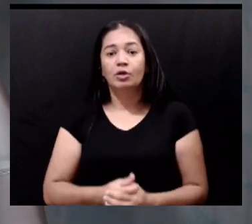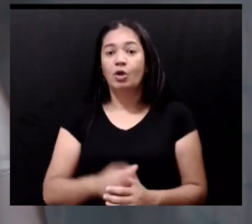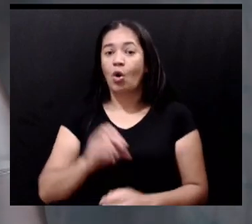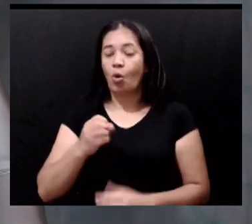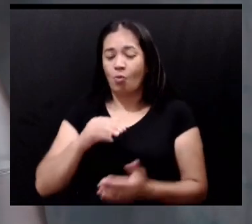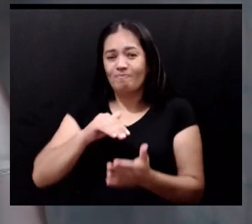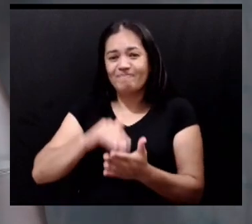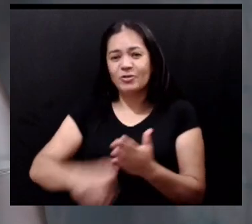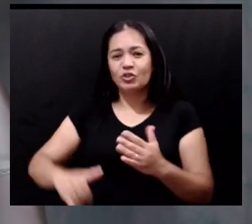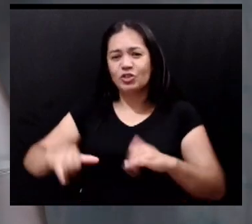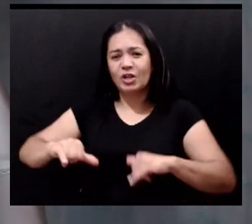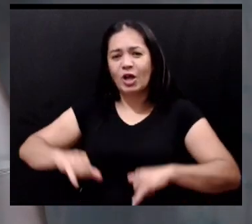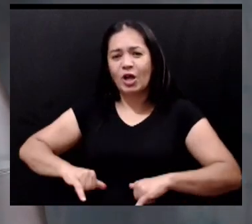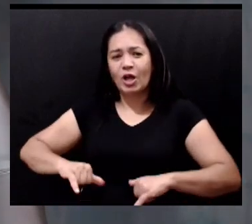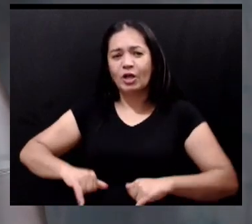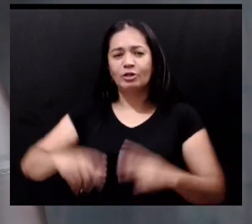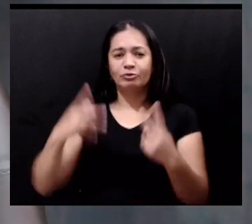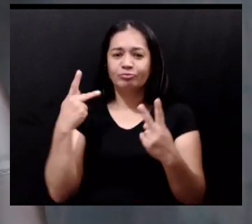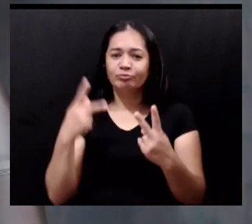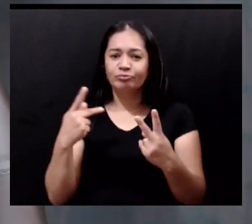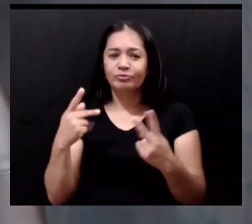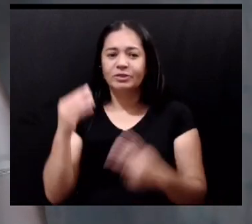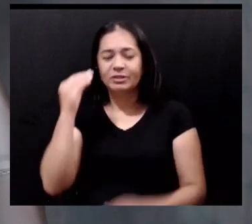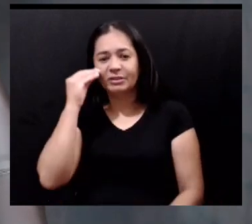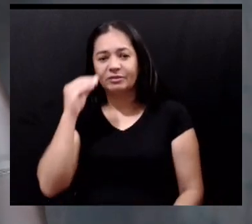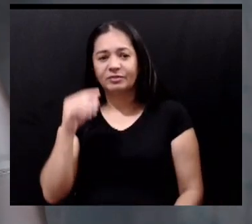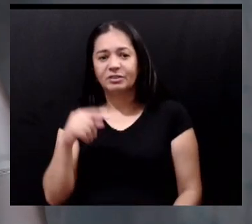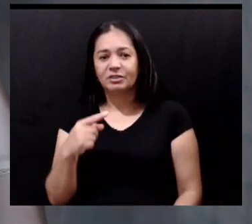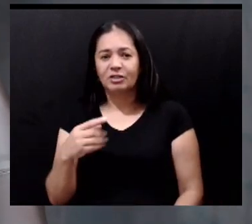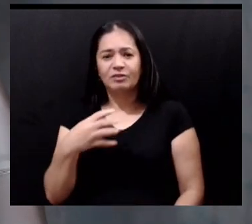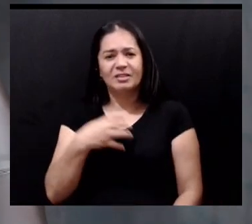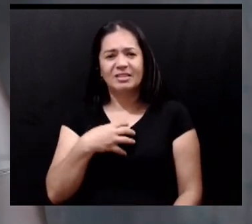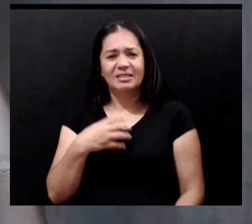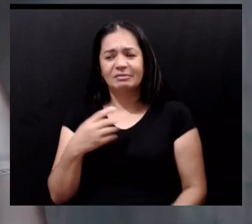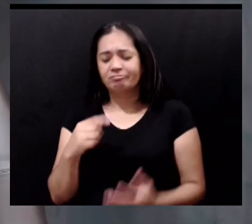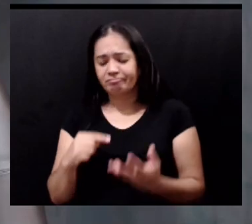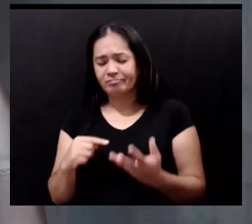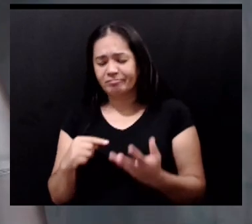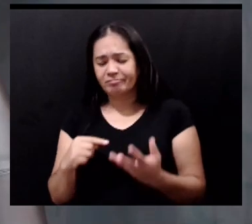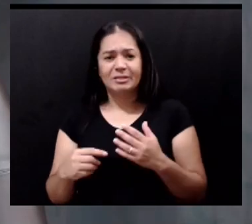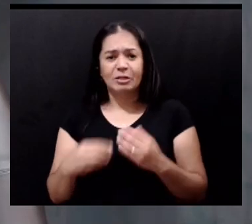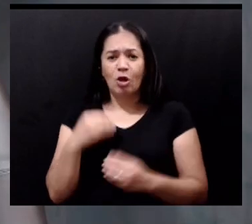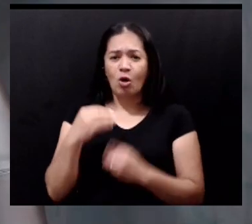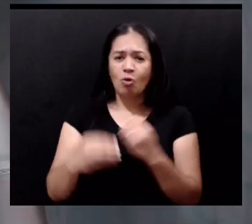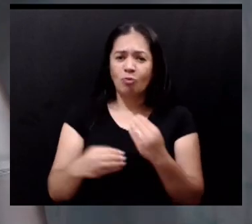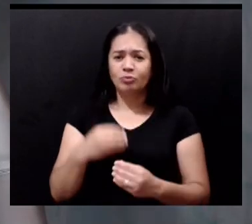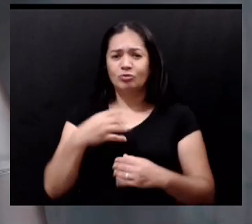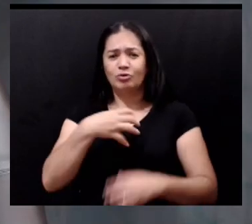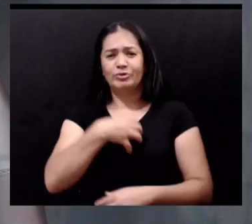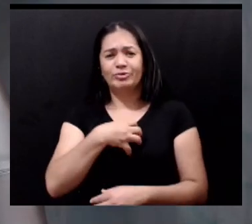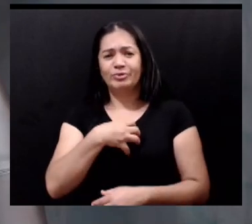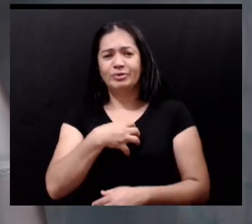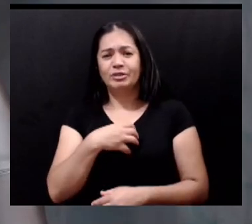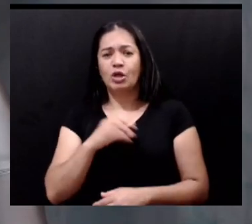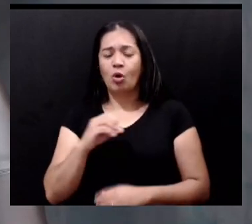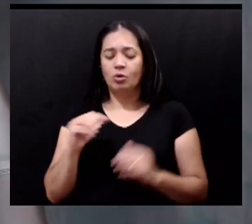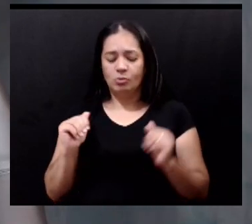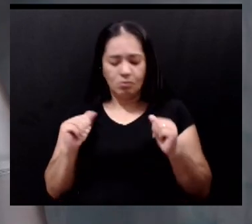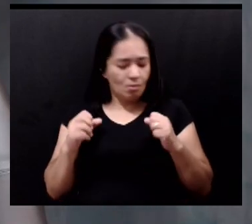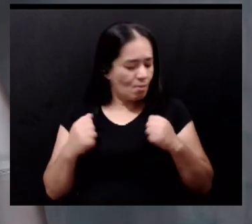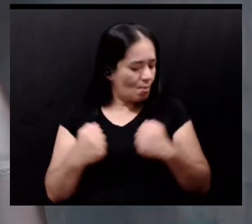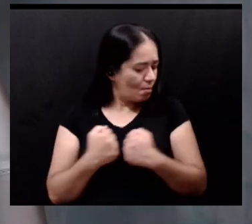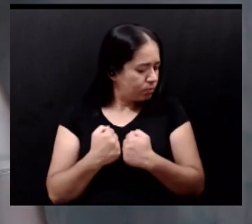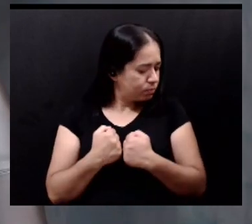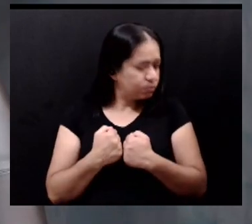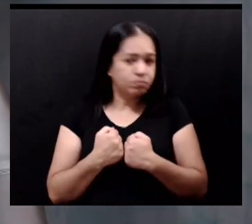e tentar fazer com que, não, o que não está sentindo, talvez não sinta, ou o que está se fechando totalmente fale,